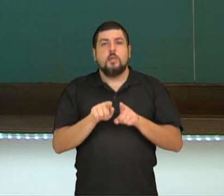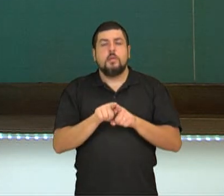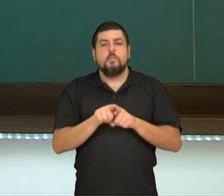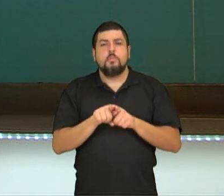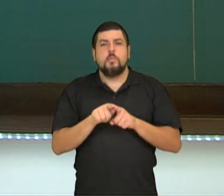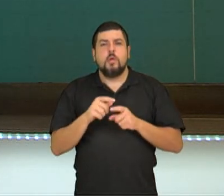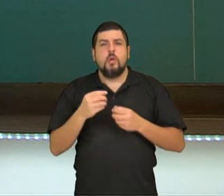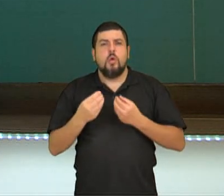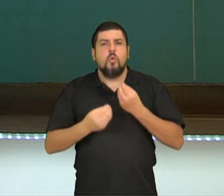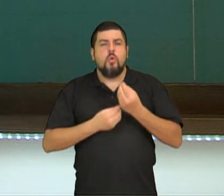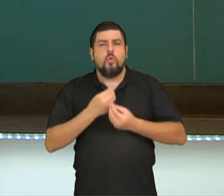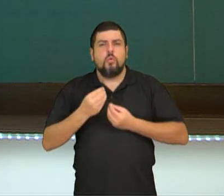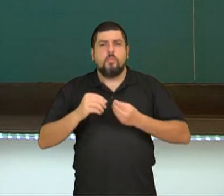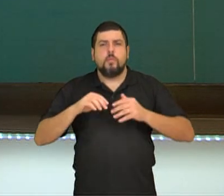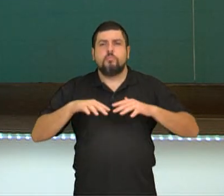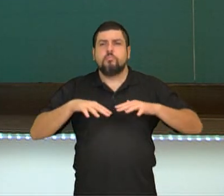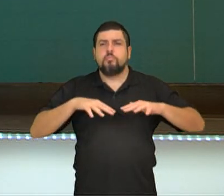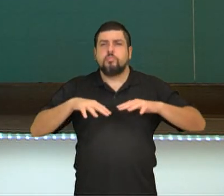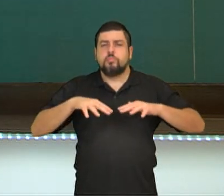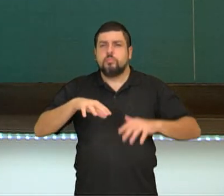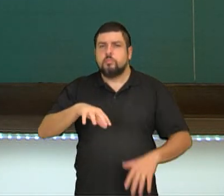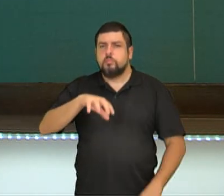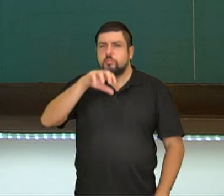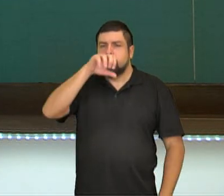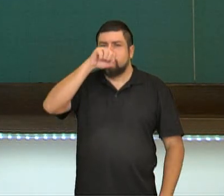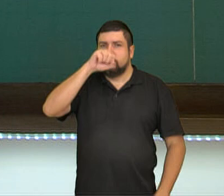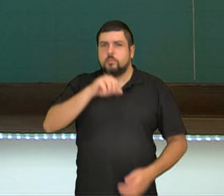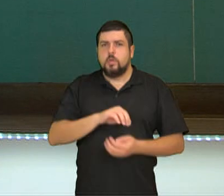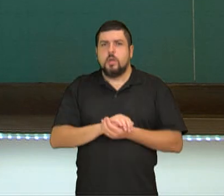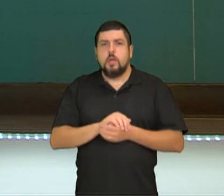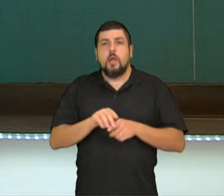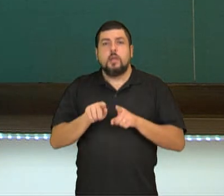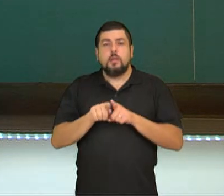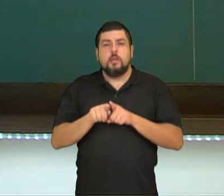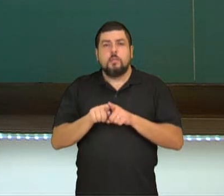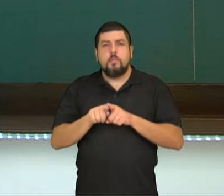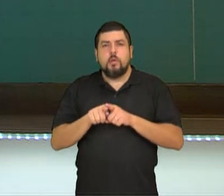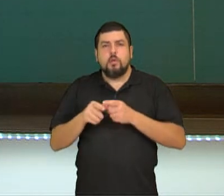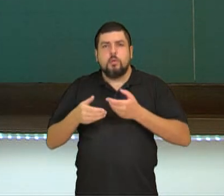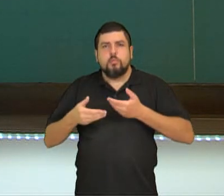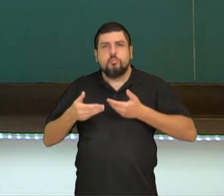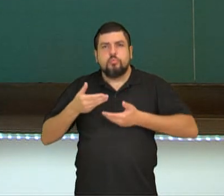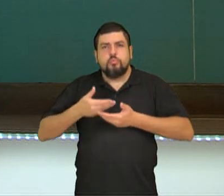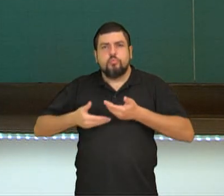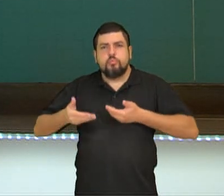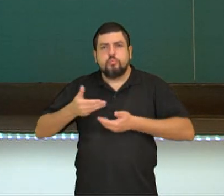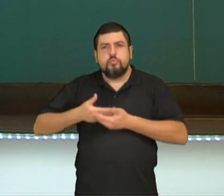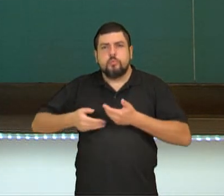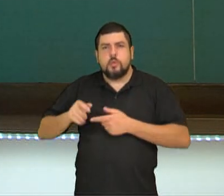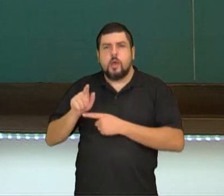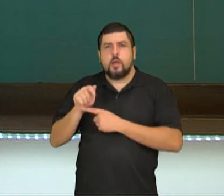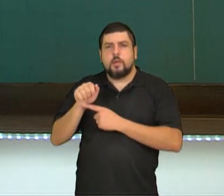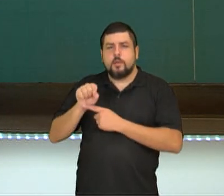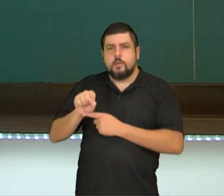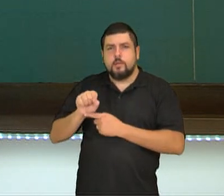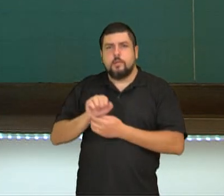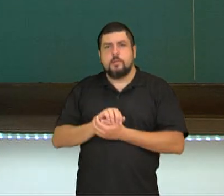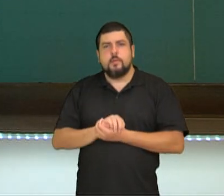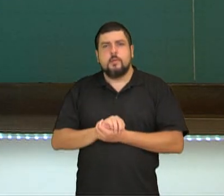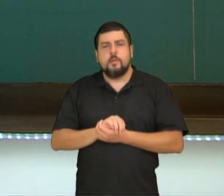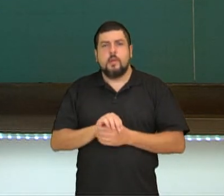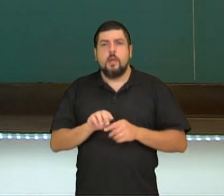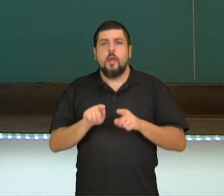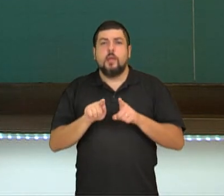nós realizamos durante a respiração e as trocas gasosas, como e onde elas ocorrem, e a importância